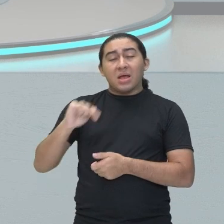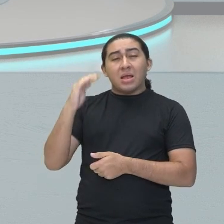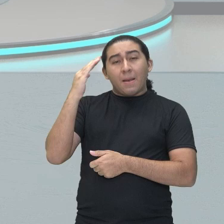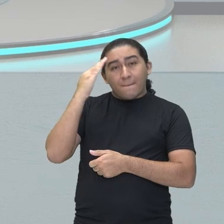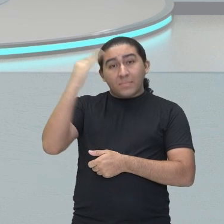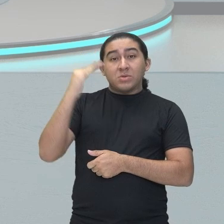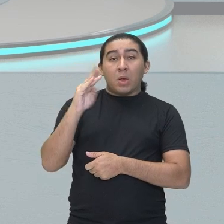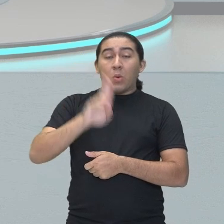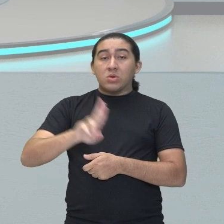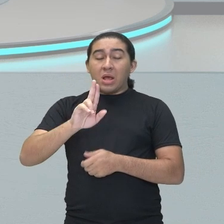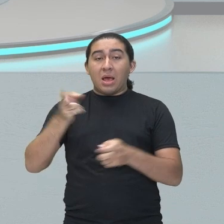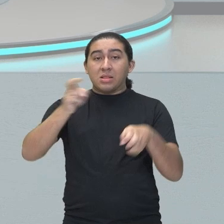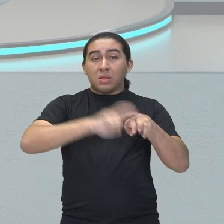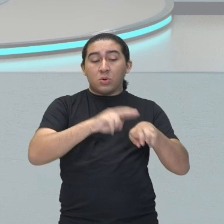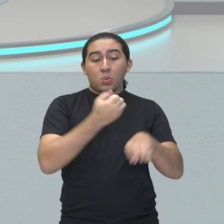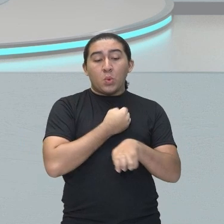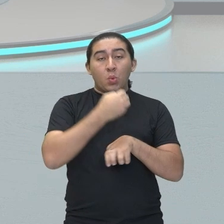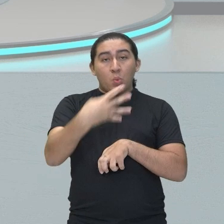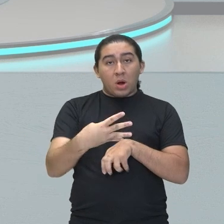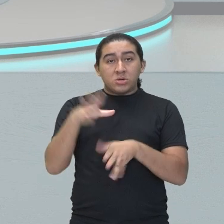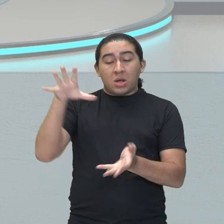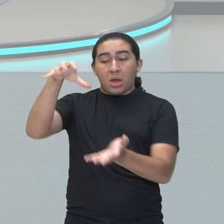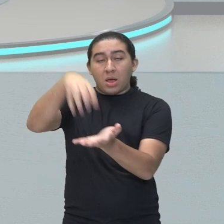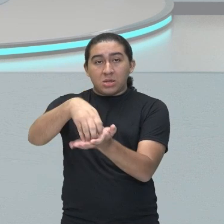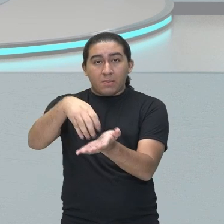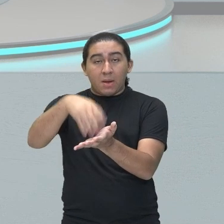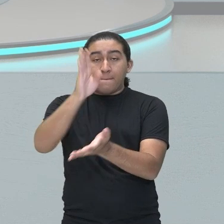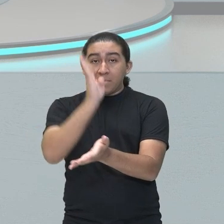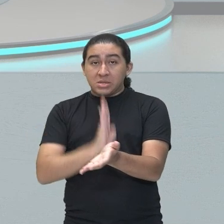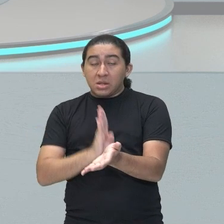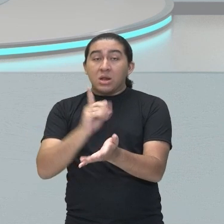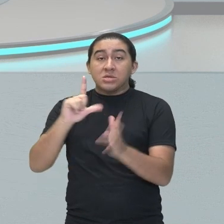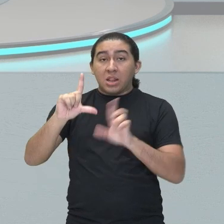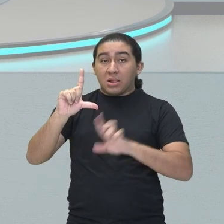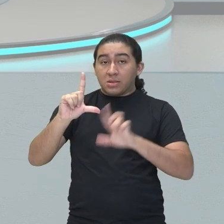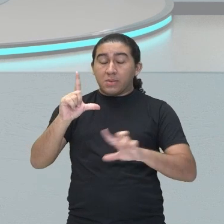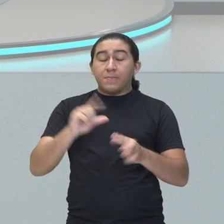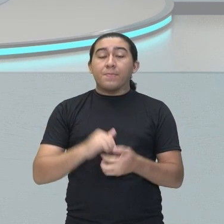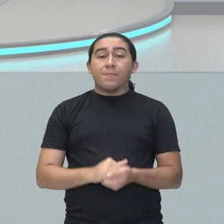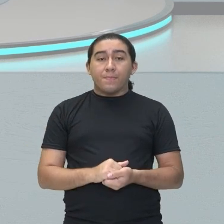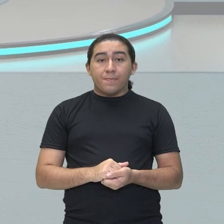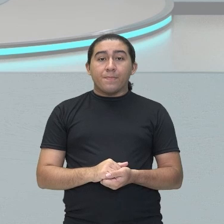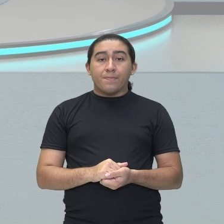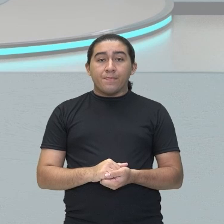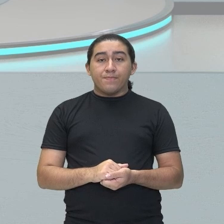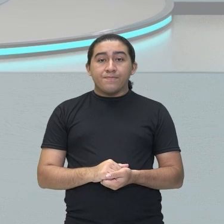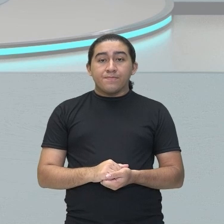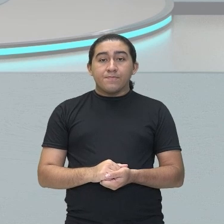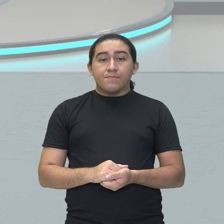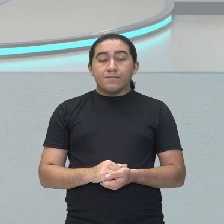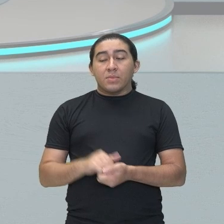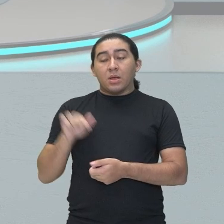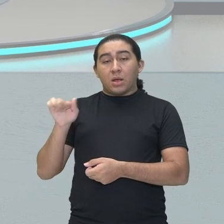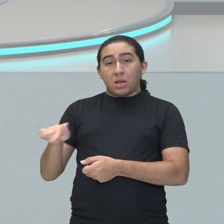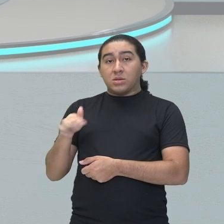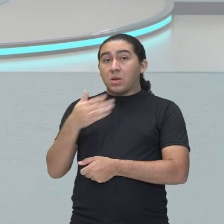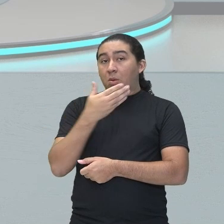da Academia Brasileira de Letras. José Basílio da Gama nasceu no Arraial de